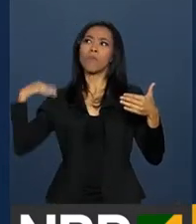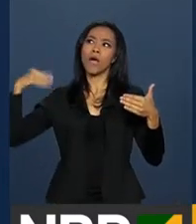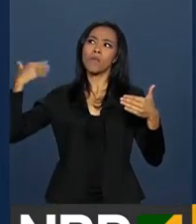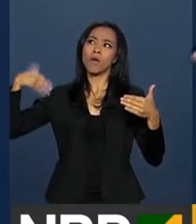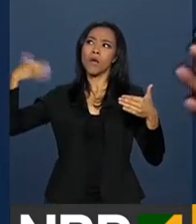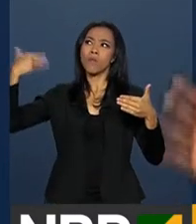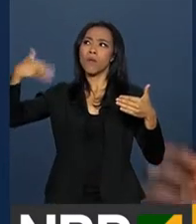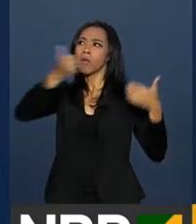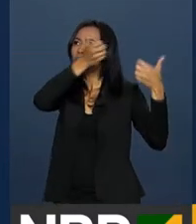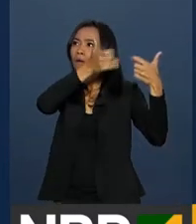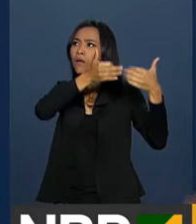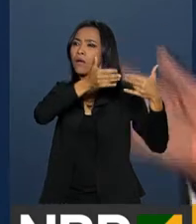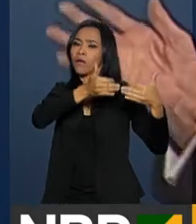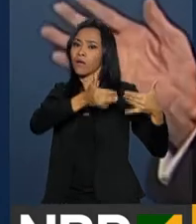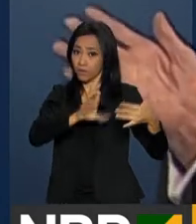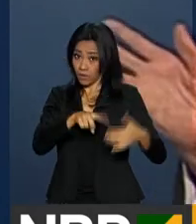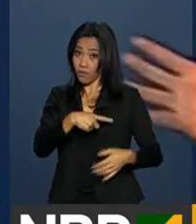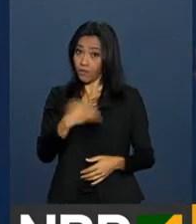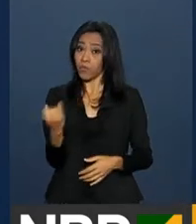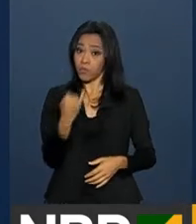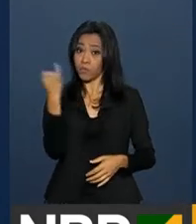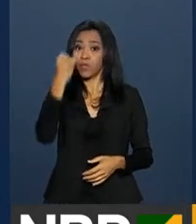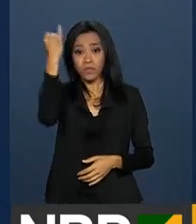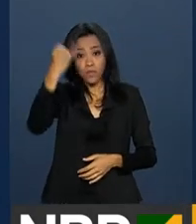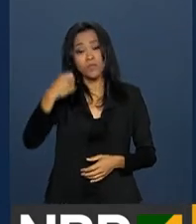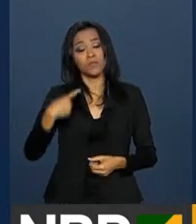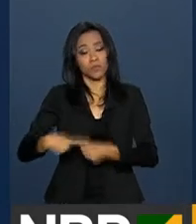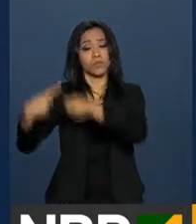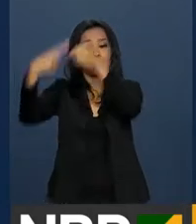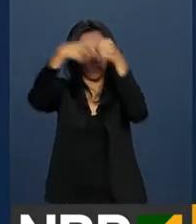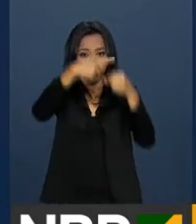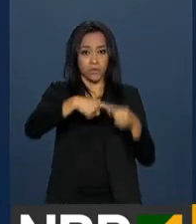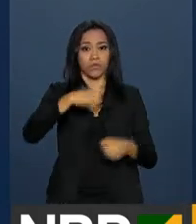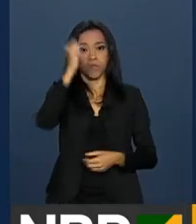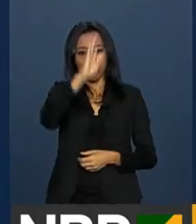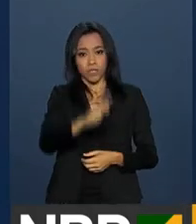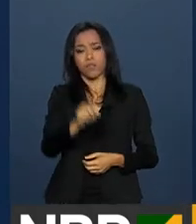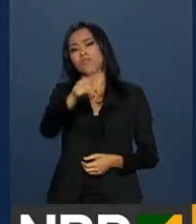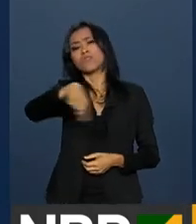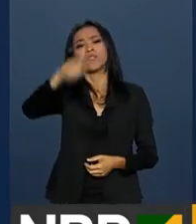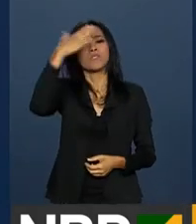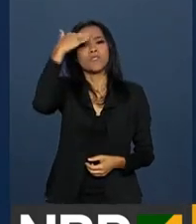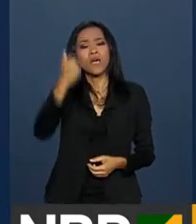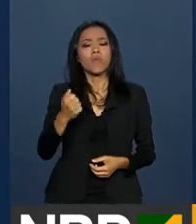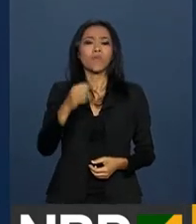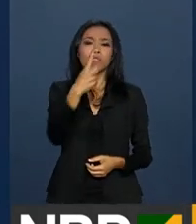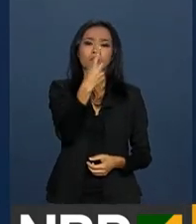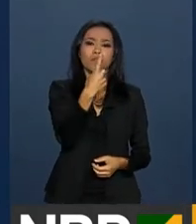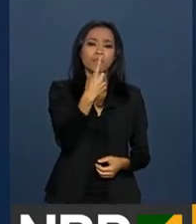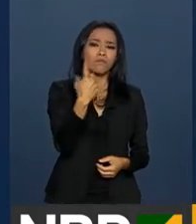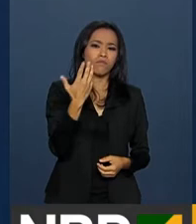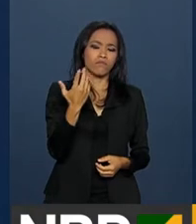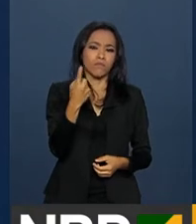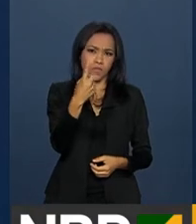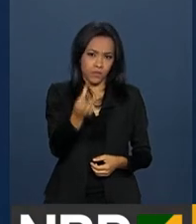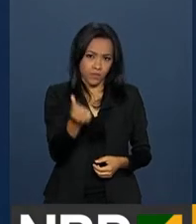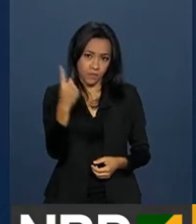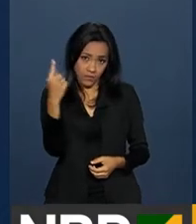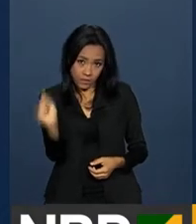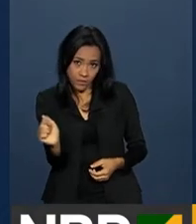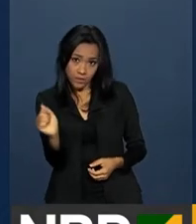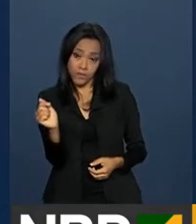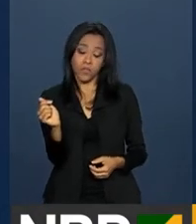foram momentos importantes para os municípios brasileiros. Vocês sabem que em 16, 17, eu recebia, por meio do Paulo e de tantos